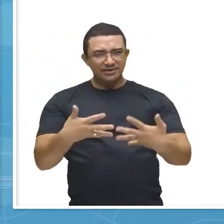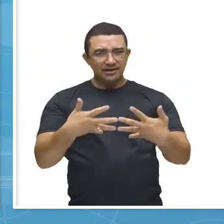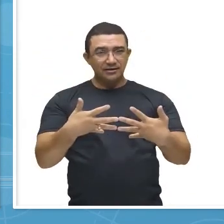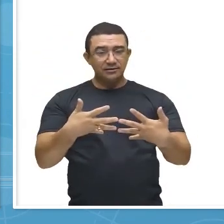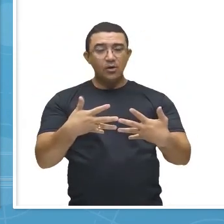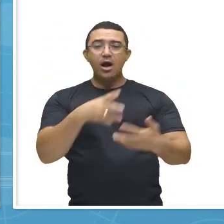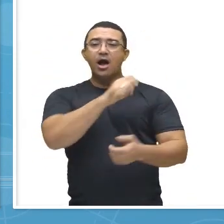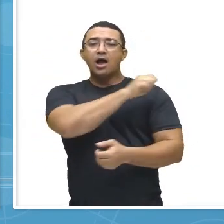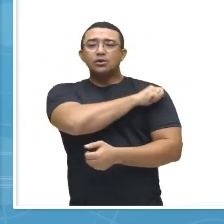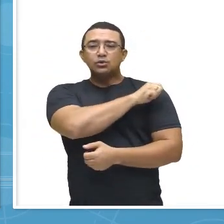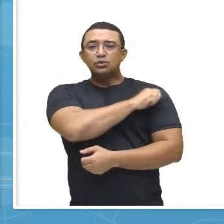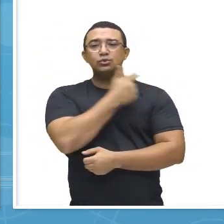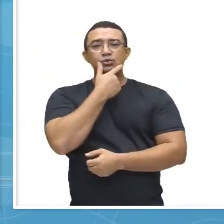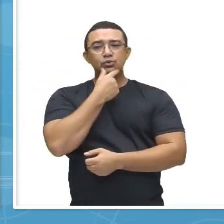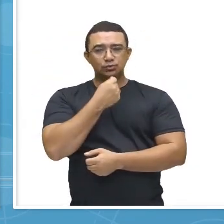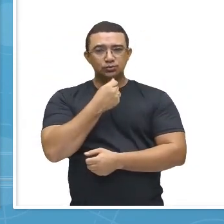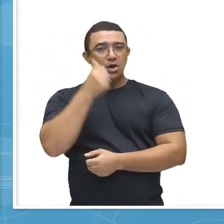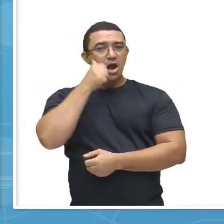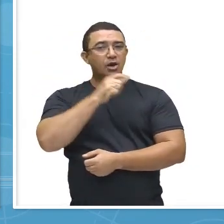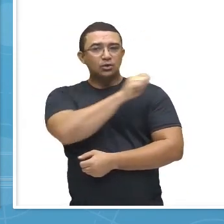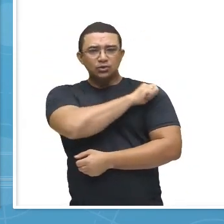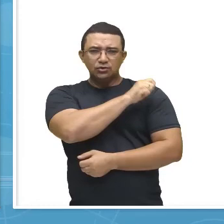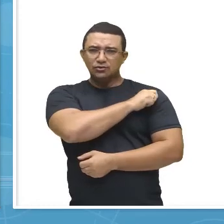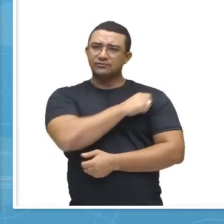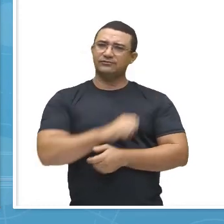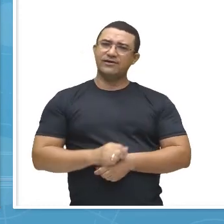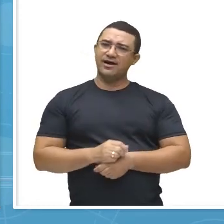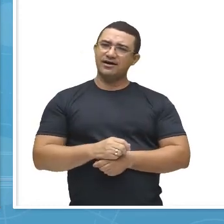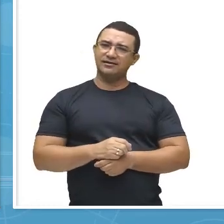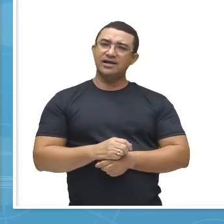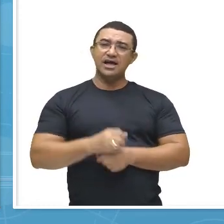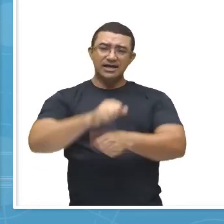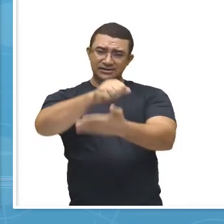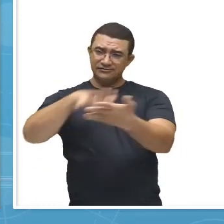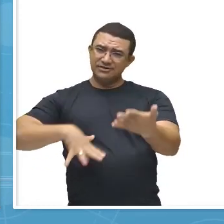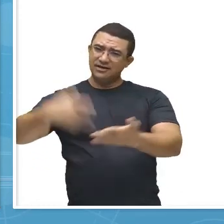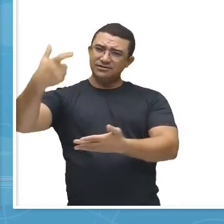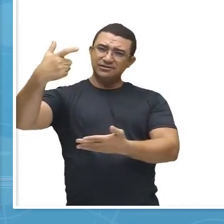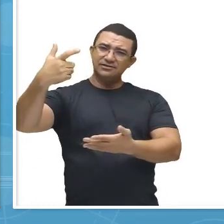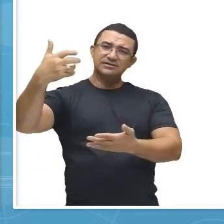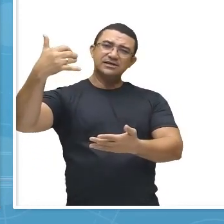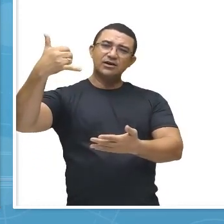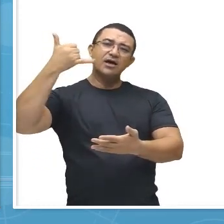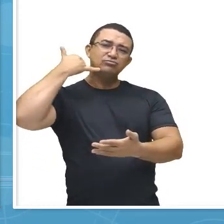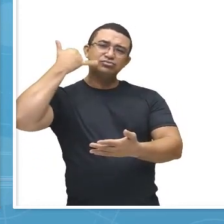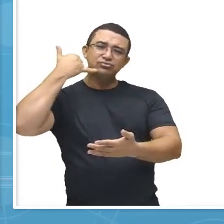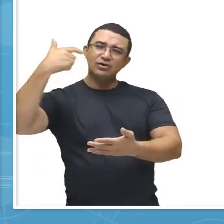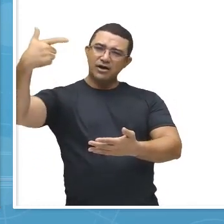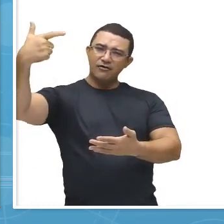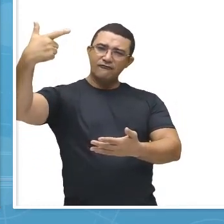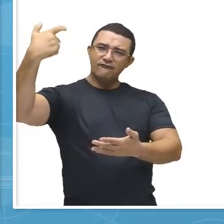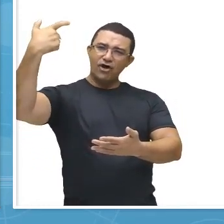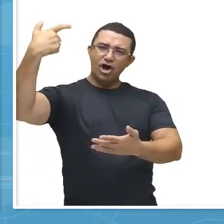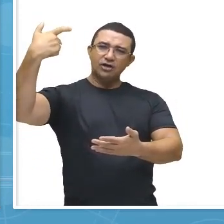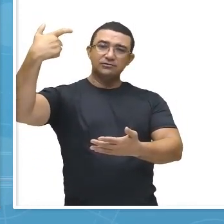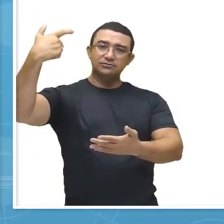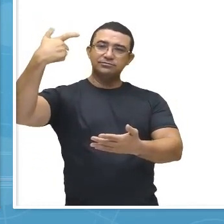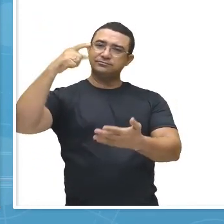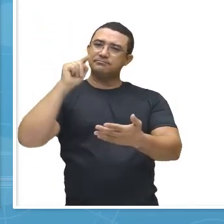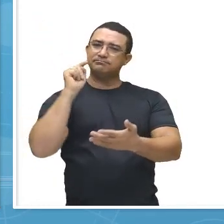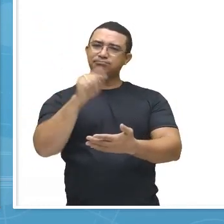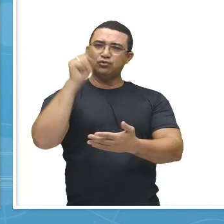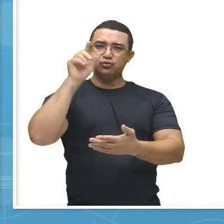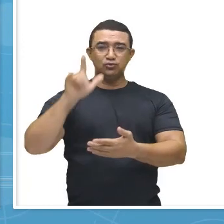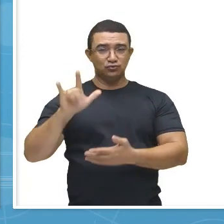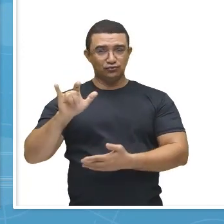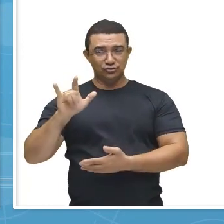caro aluno, minha cara aluna, tira uma foto dessa atividade, da frente da televisão, com o celular direitinho, marca lá no teu